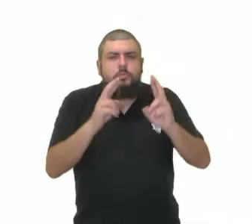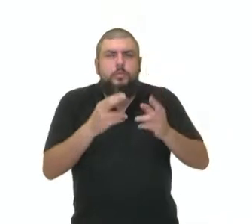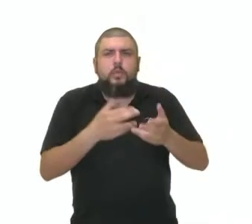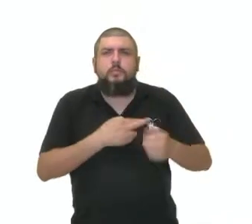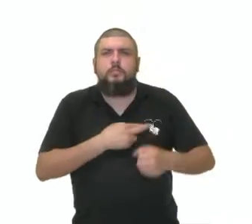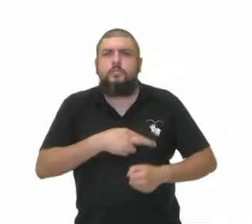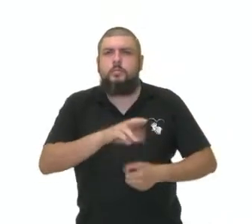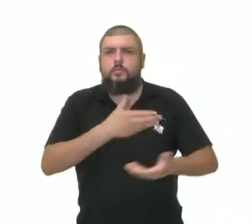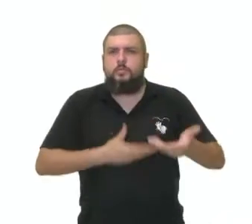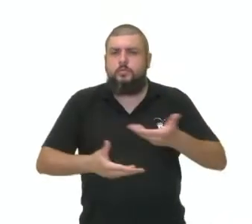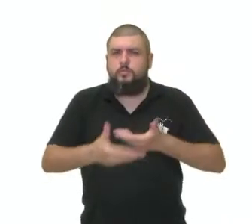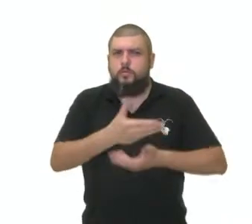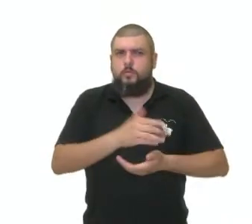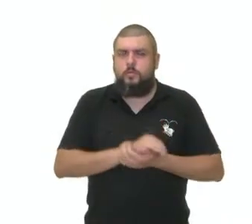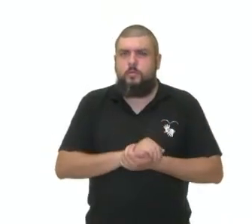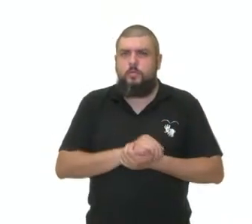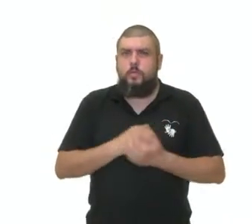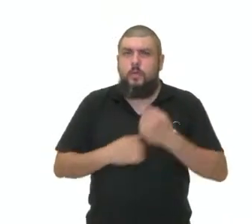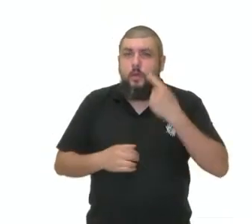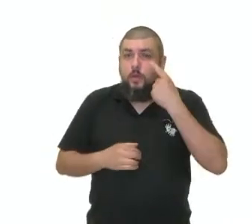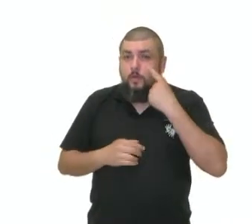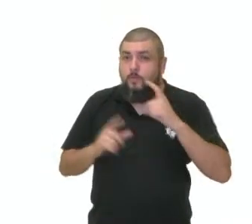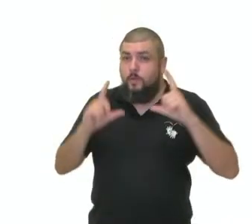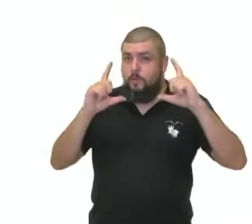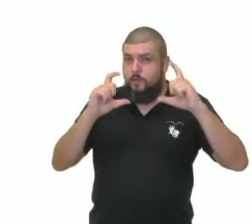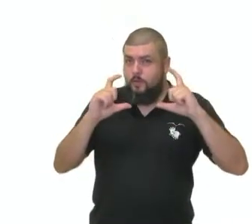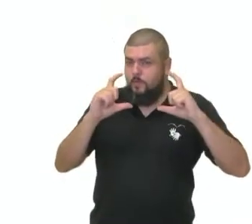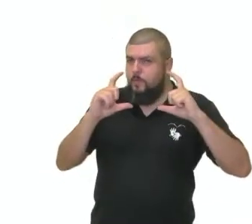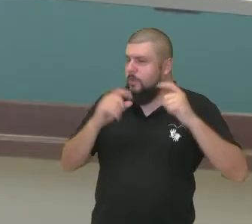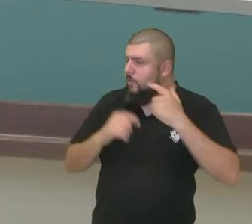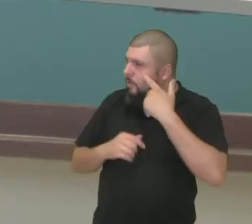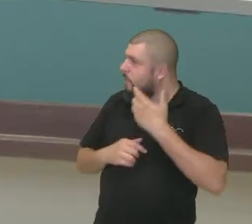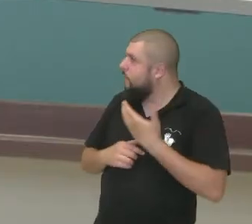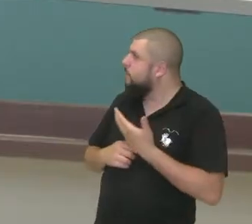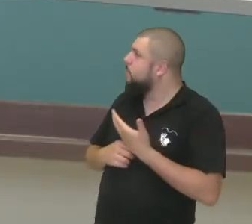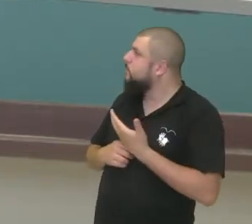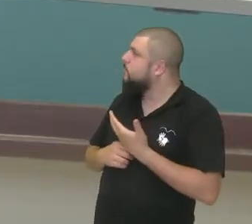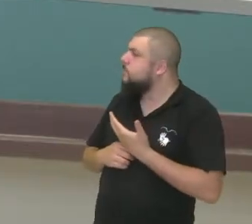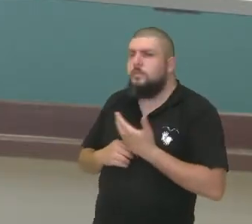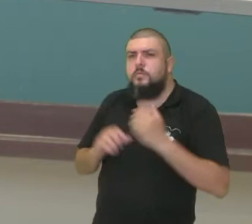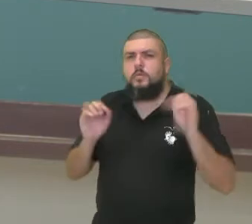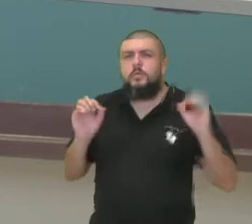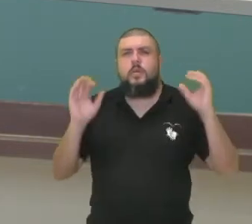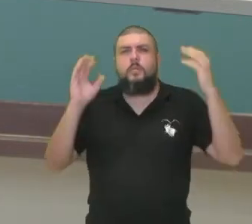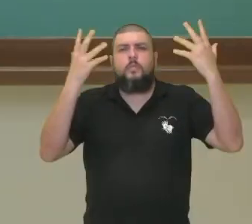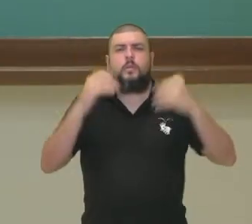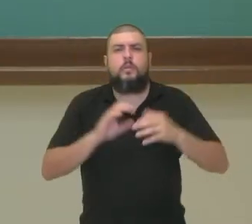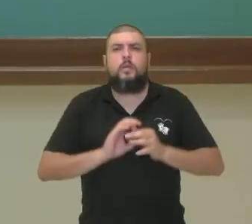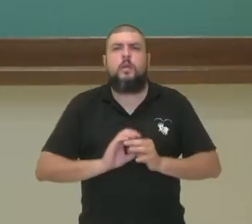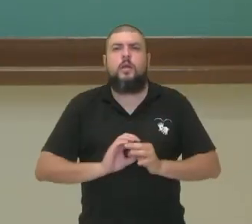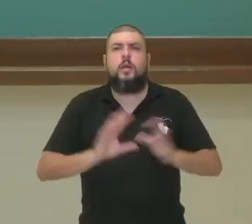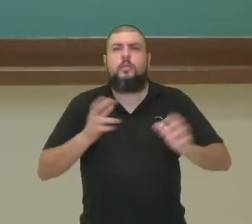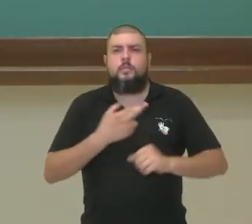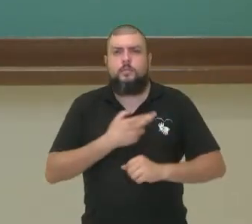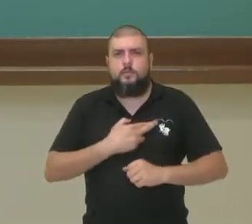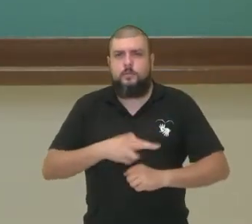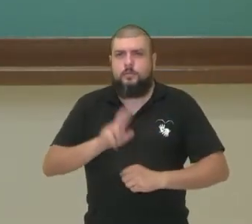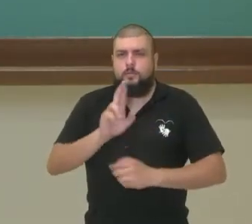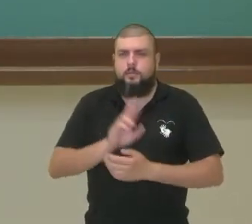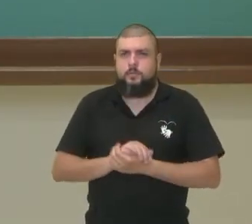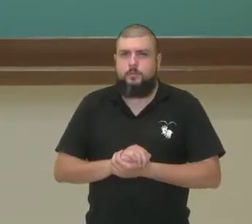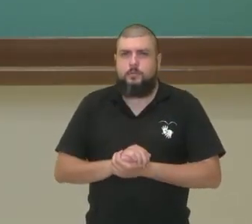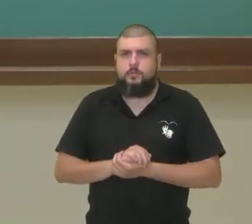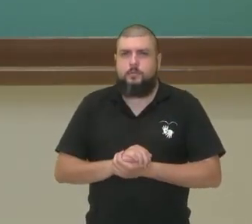para celebrar os direitos humanos e a liberdade religiosa. Os direitos humanos remontam à